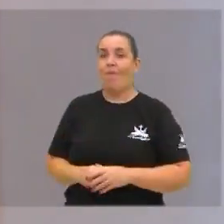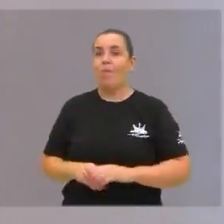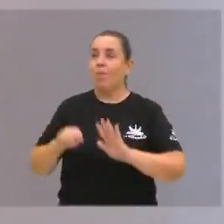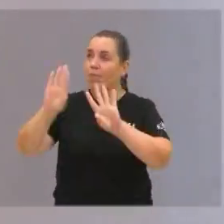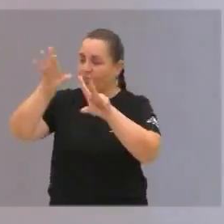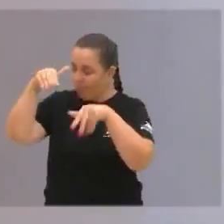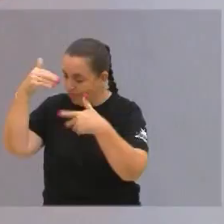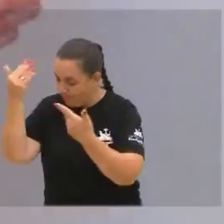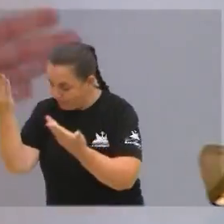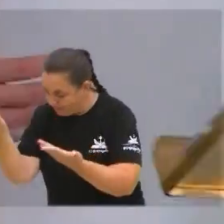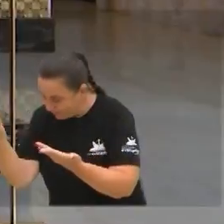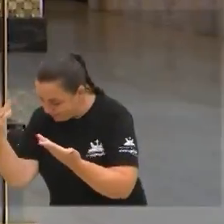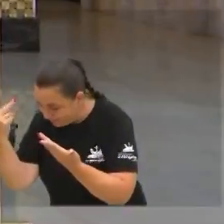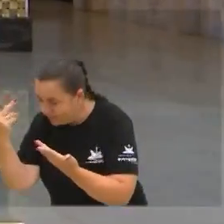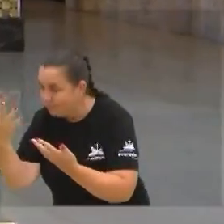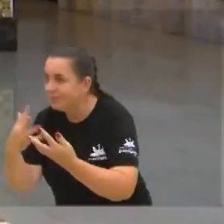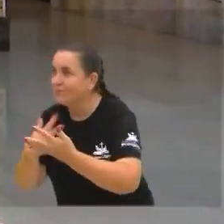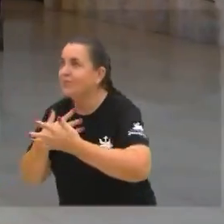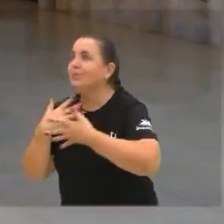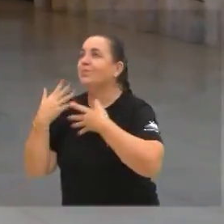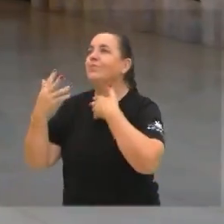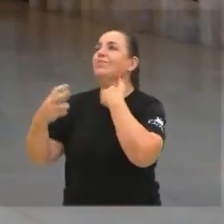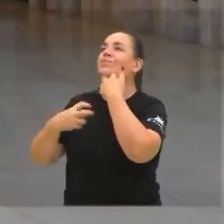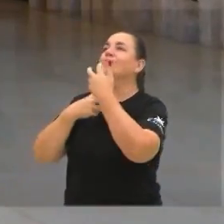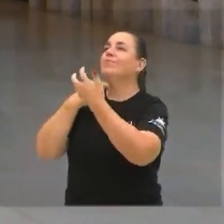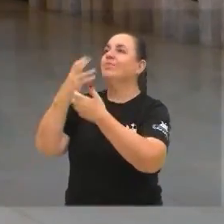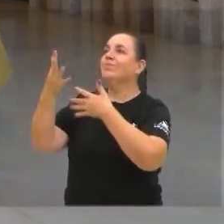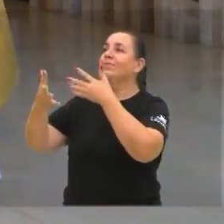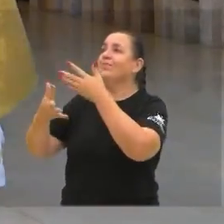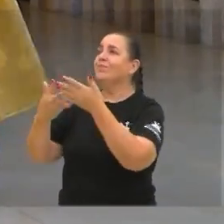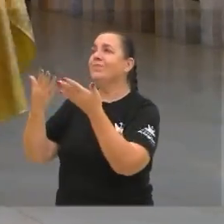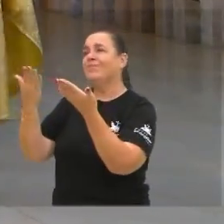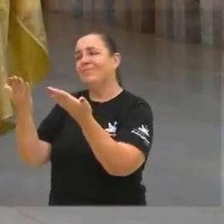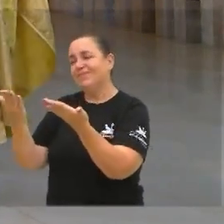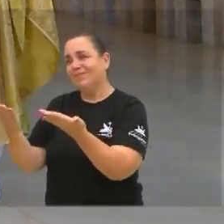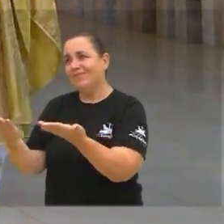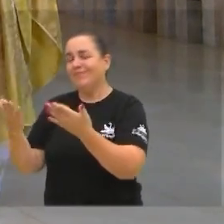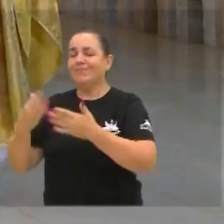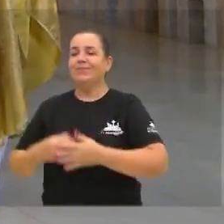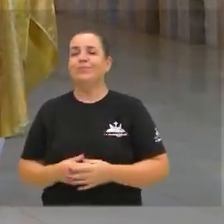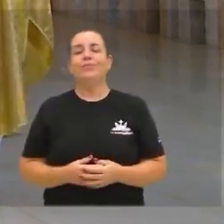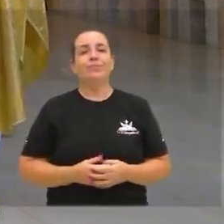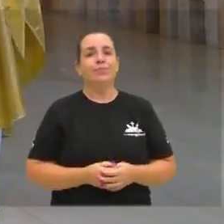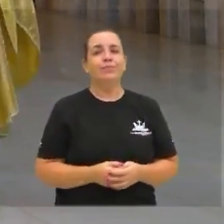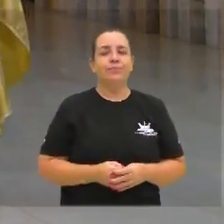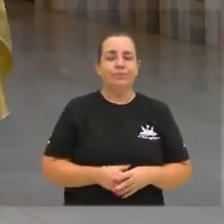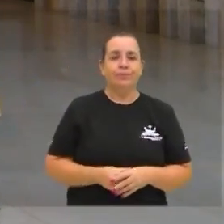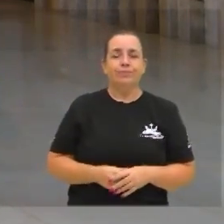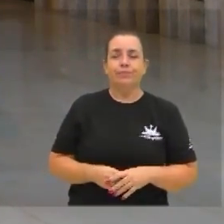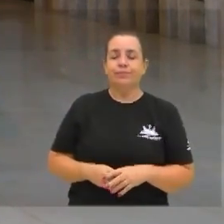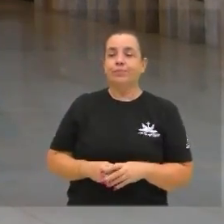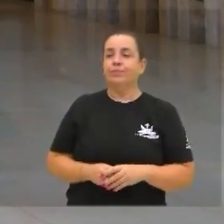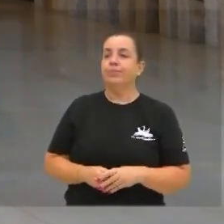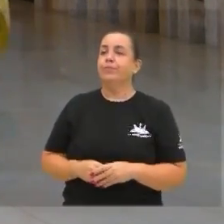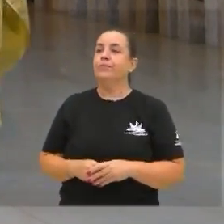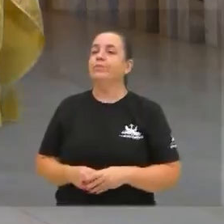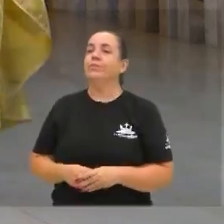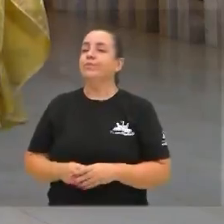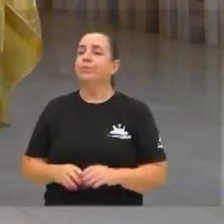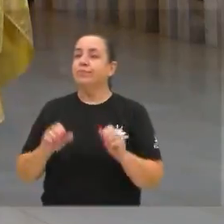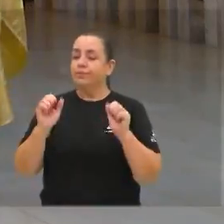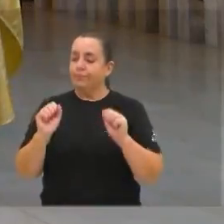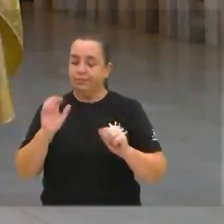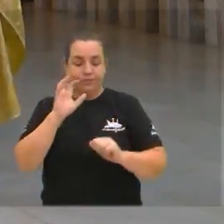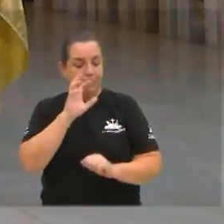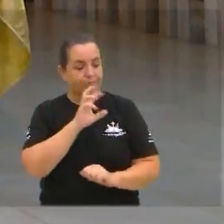preencher. Reverência à Tua voz vamos fazer.